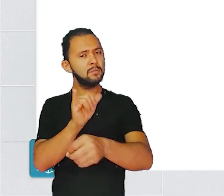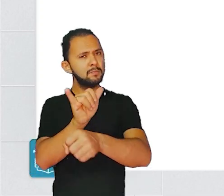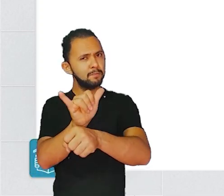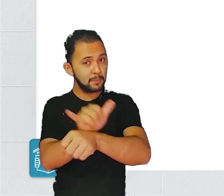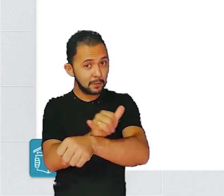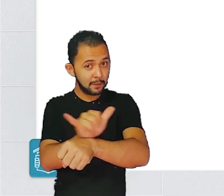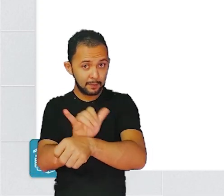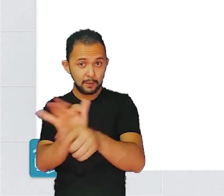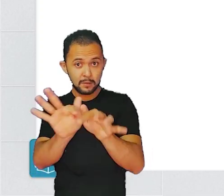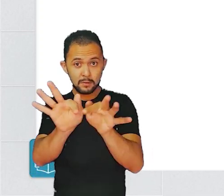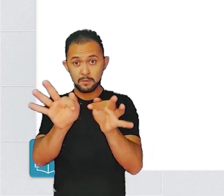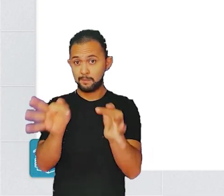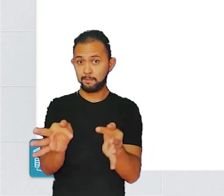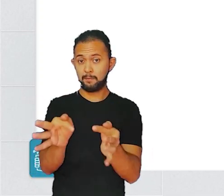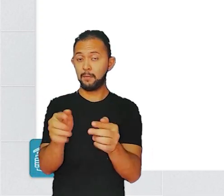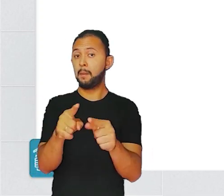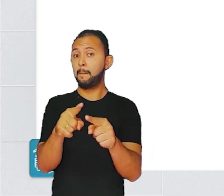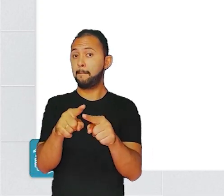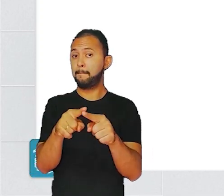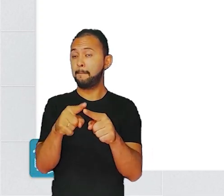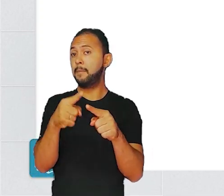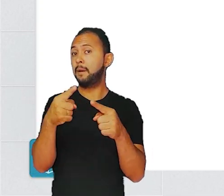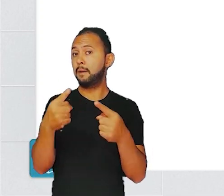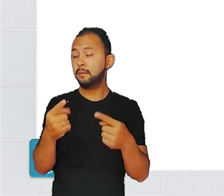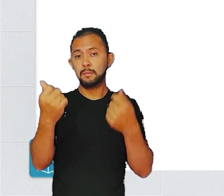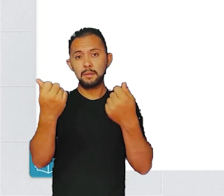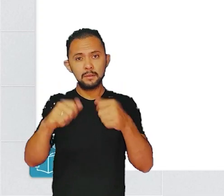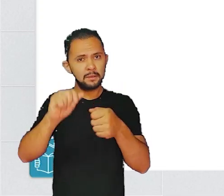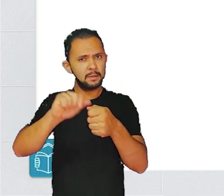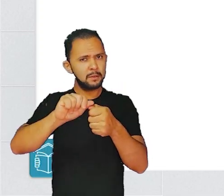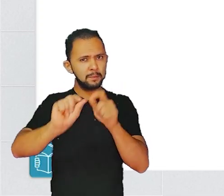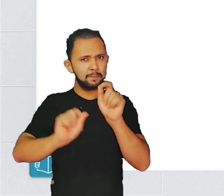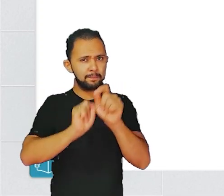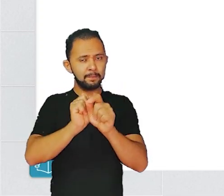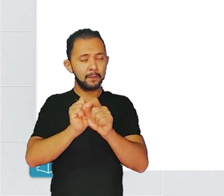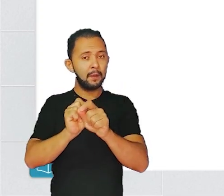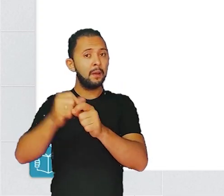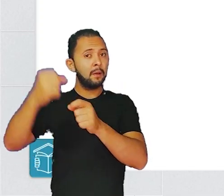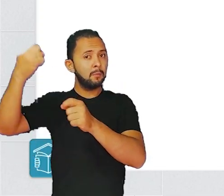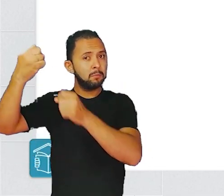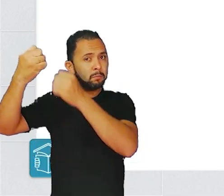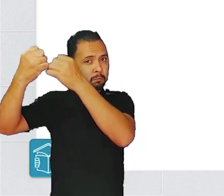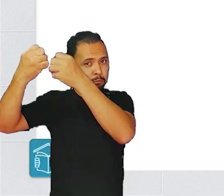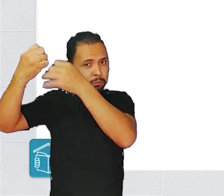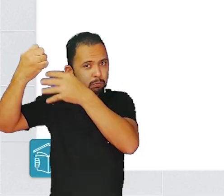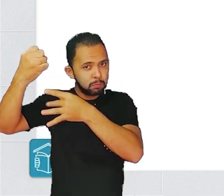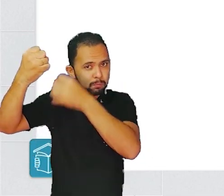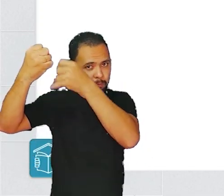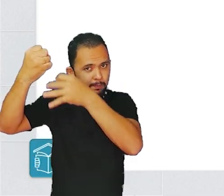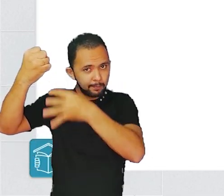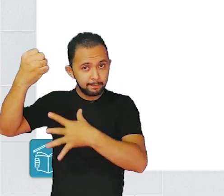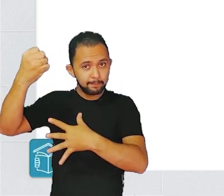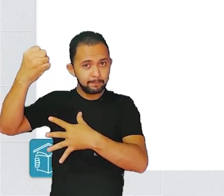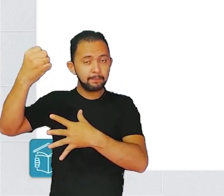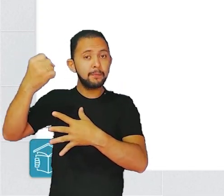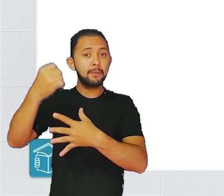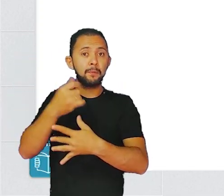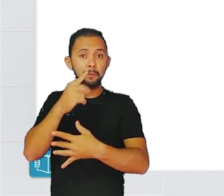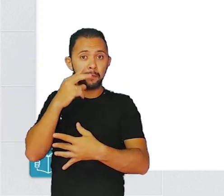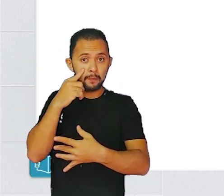é extremamente fácil. Só que você tem que recorrer à decomposição. Então, ó, a fatoração, né? Então, nós vamos fazer